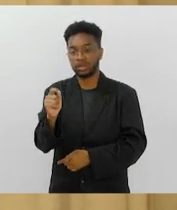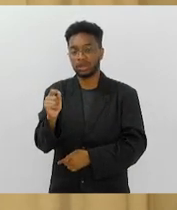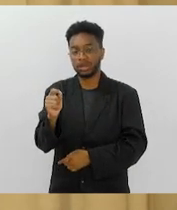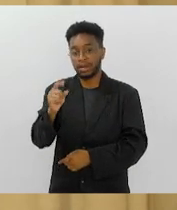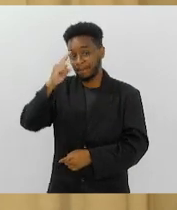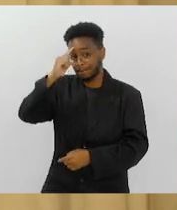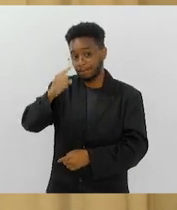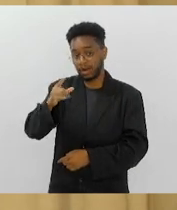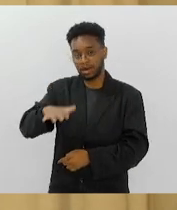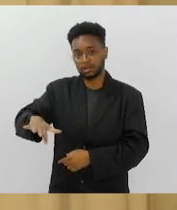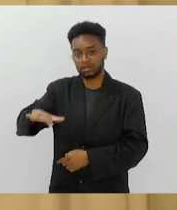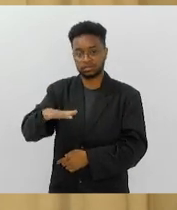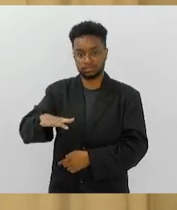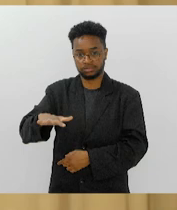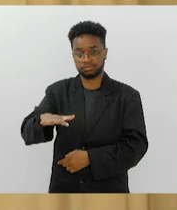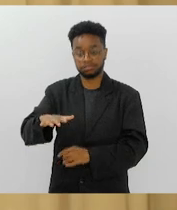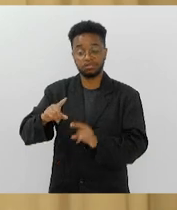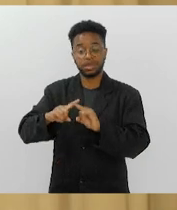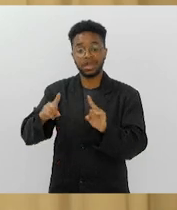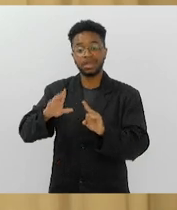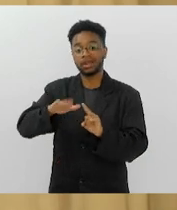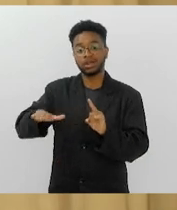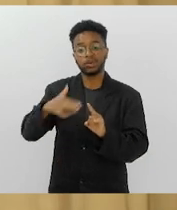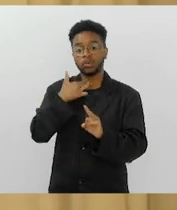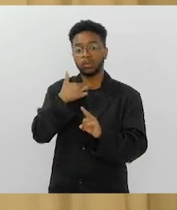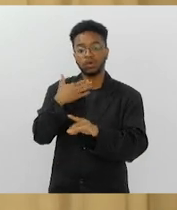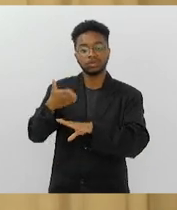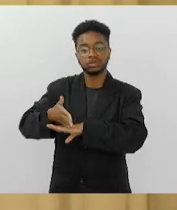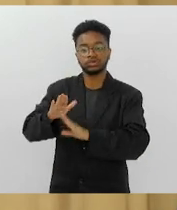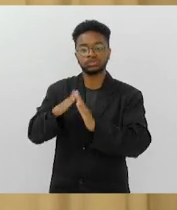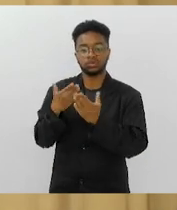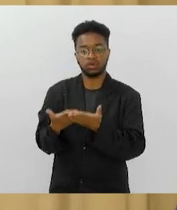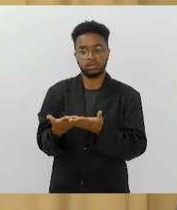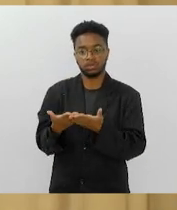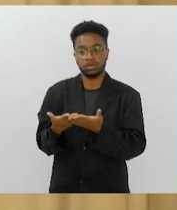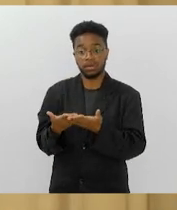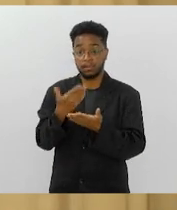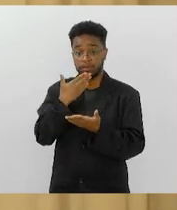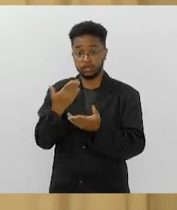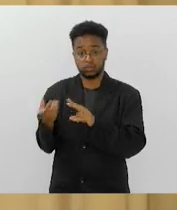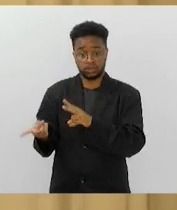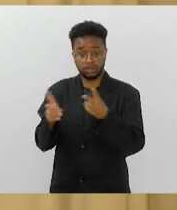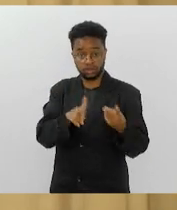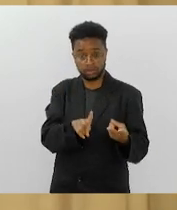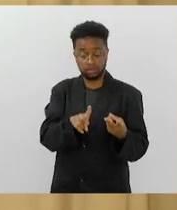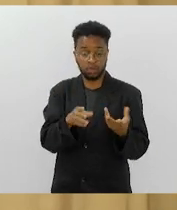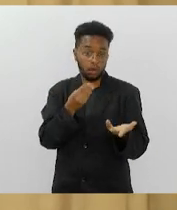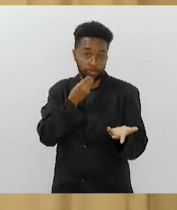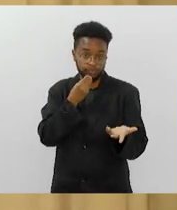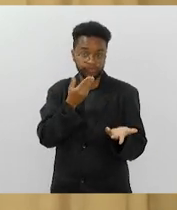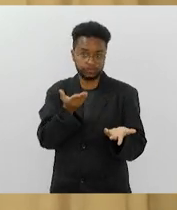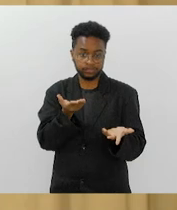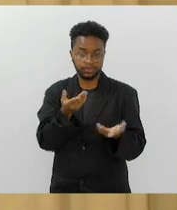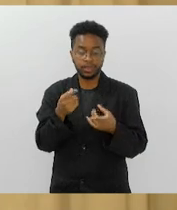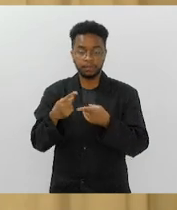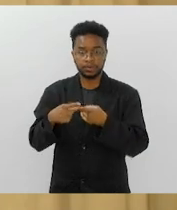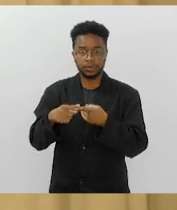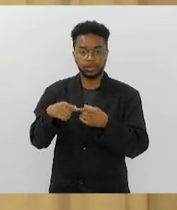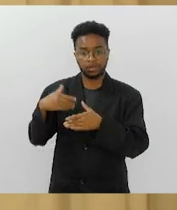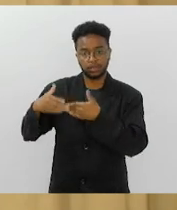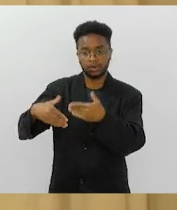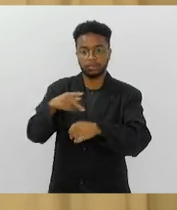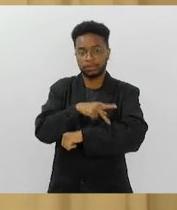daquele território, em que a criança não podia estudar. Foi pedida a transferência. Né? Obviamente que o processo pedagógico pedia